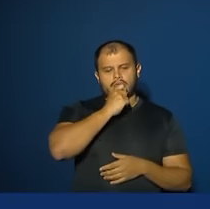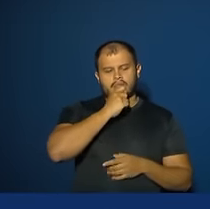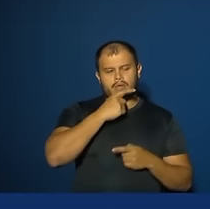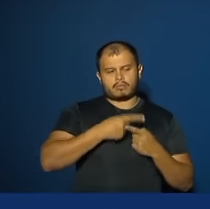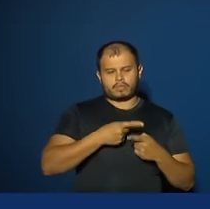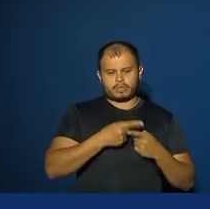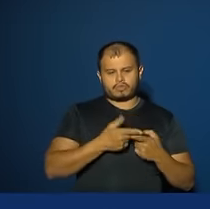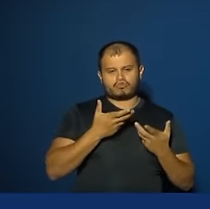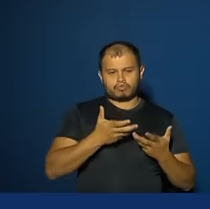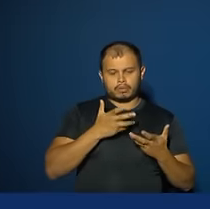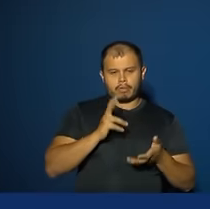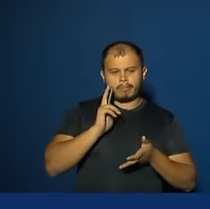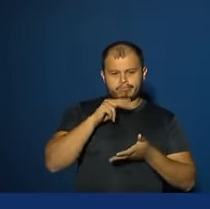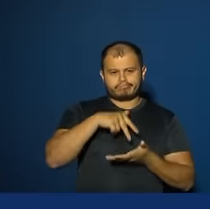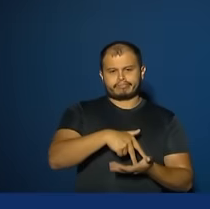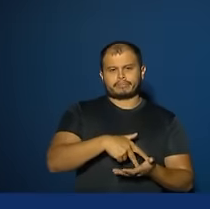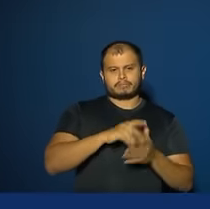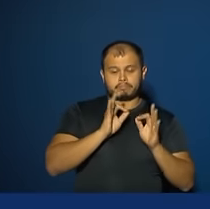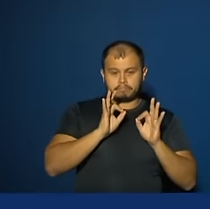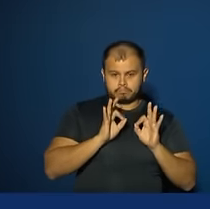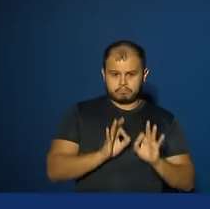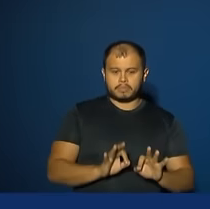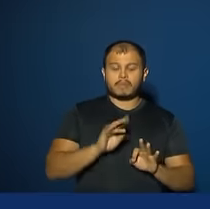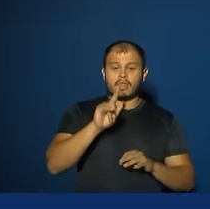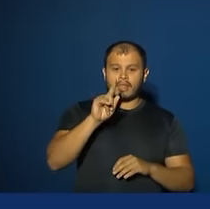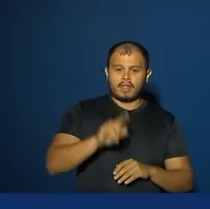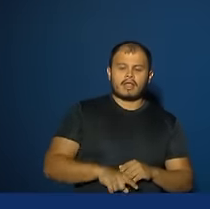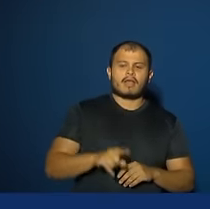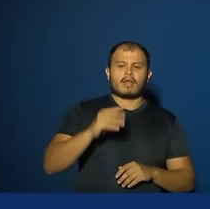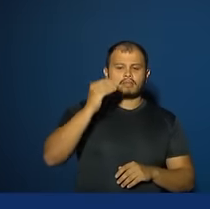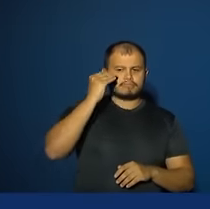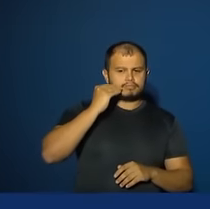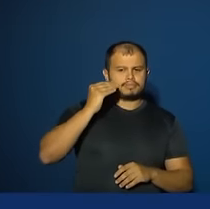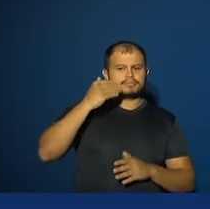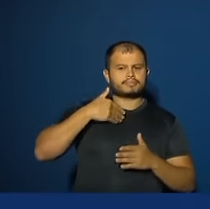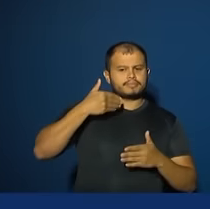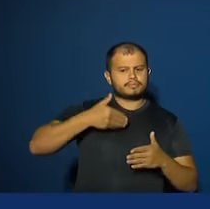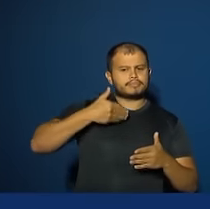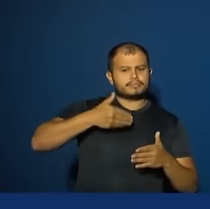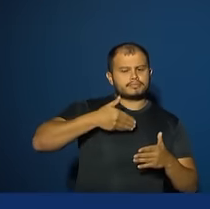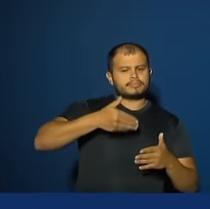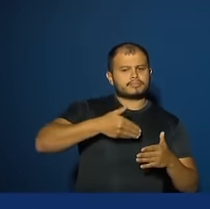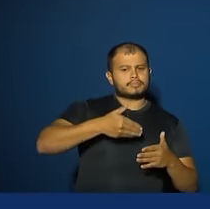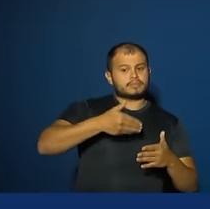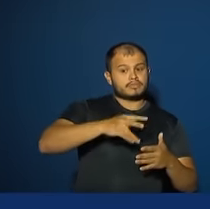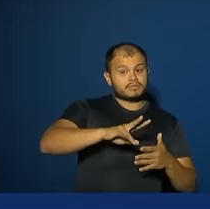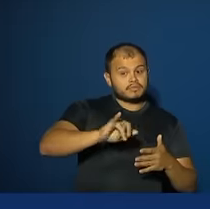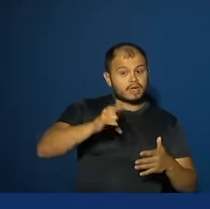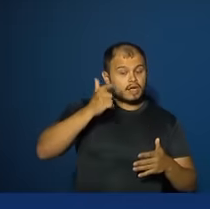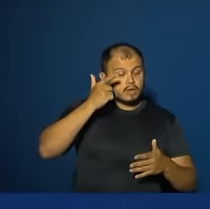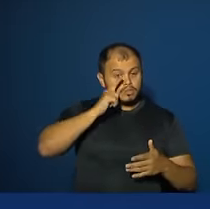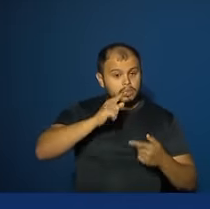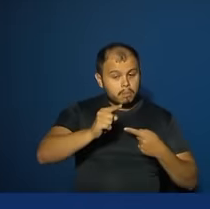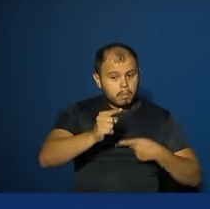quer ter a convicção de que a tendência é mesmo a tendência que parece ser, de que a gente vai